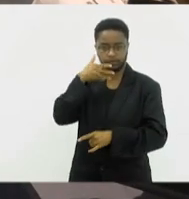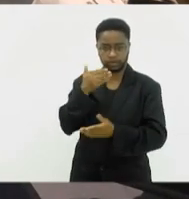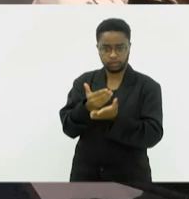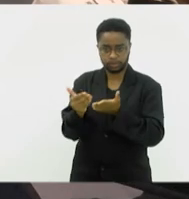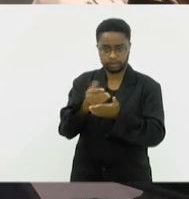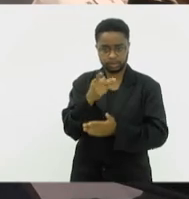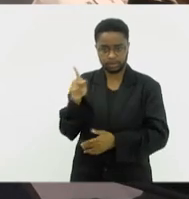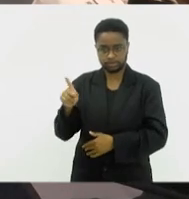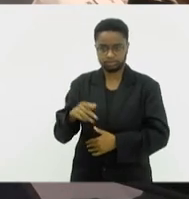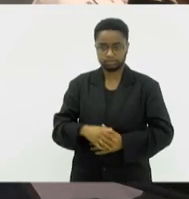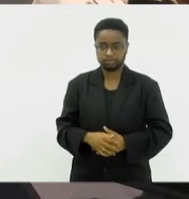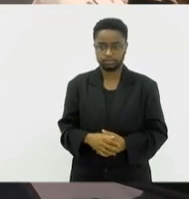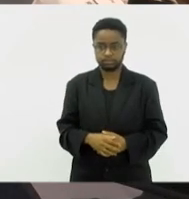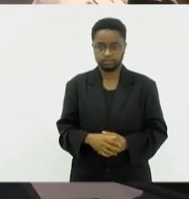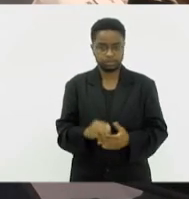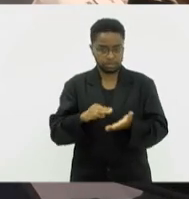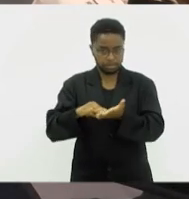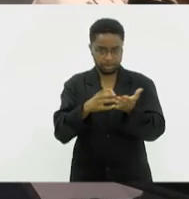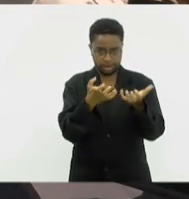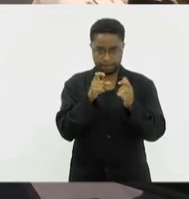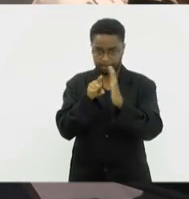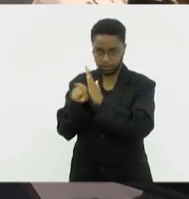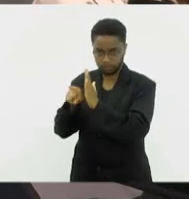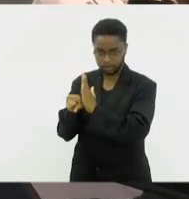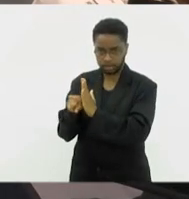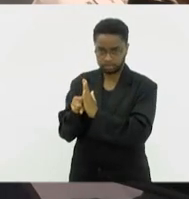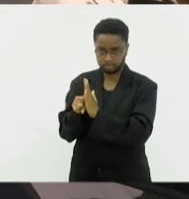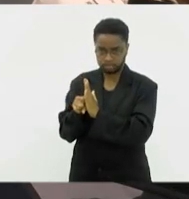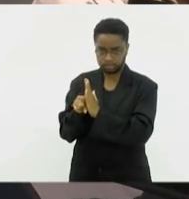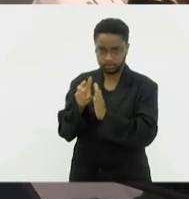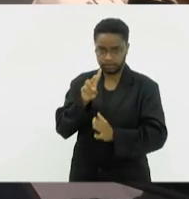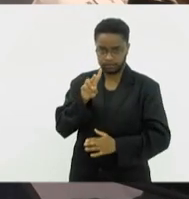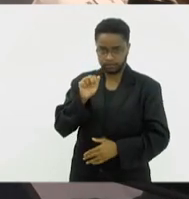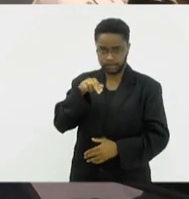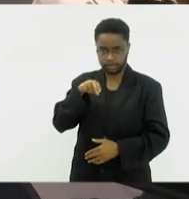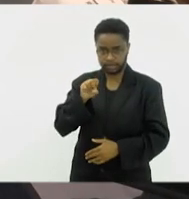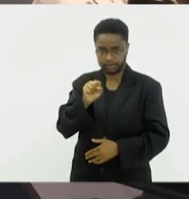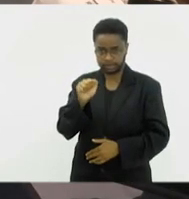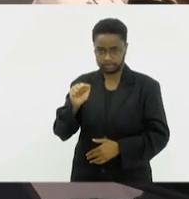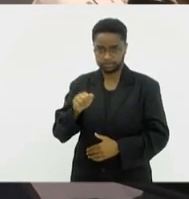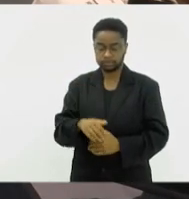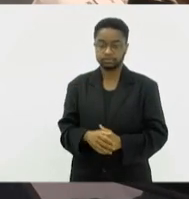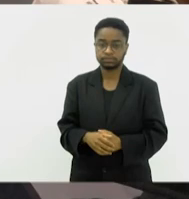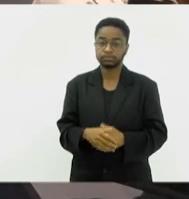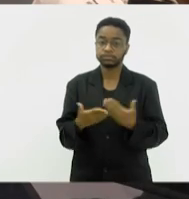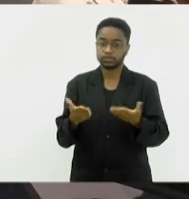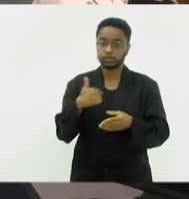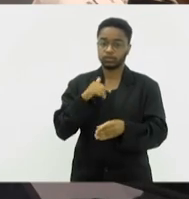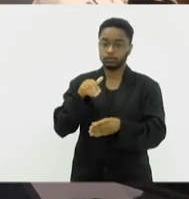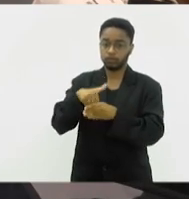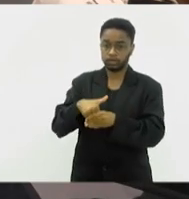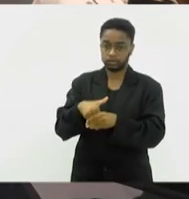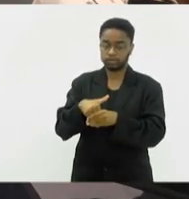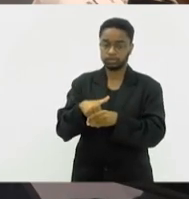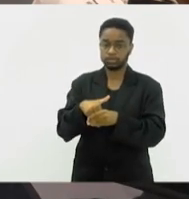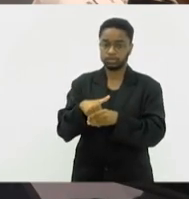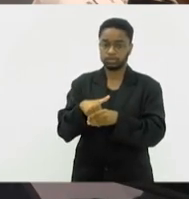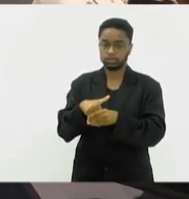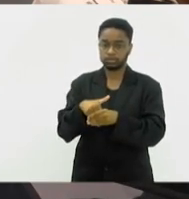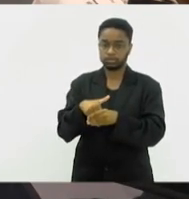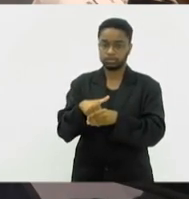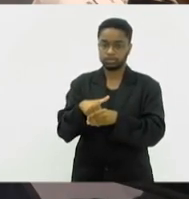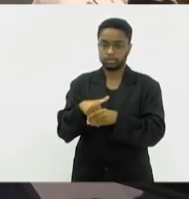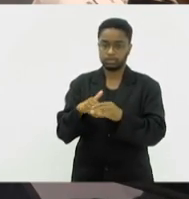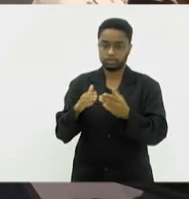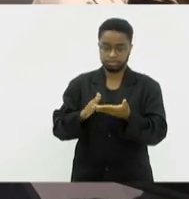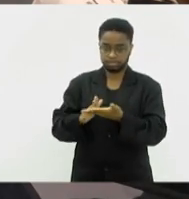Não. Nenhum membro da comissão? Algum deputado presente quer fazer alguma pergunta para a senhora Vanessa? Então, eu vou encaminhar aqui a votação para que a gente vote a